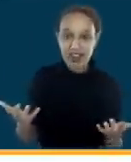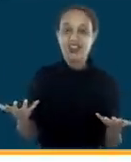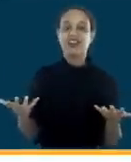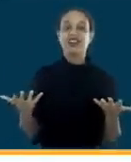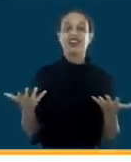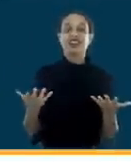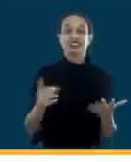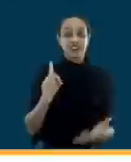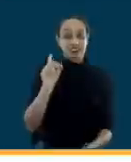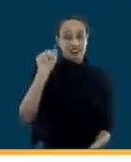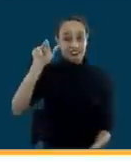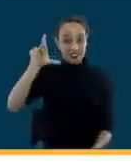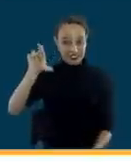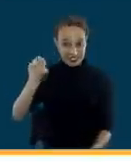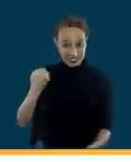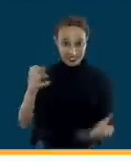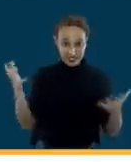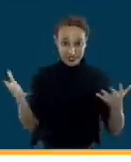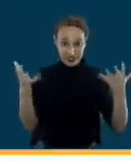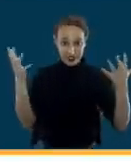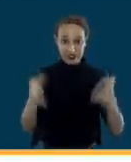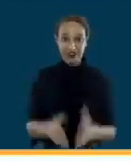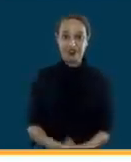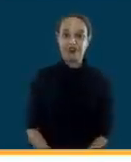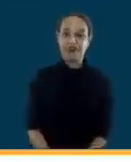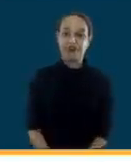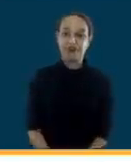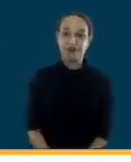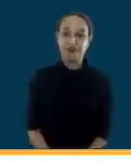Miranda. Meu Deus.